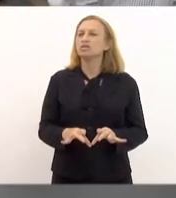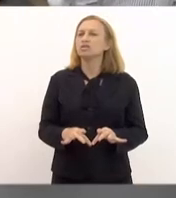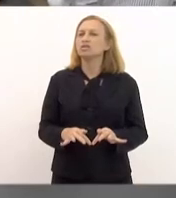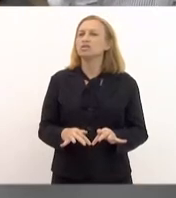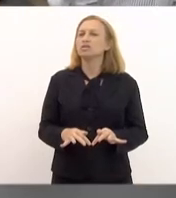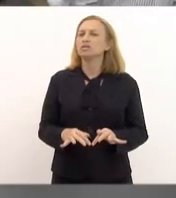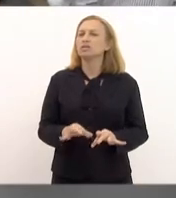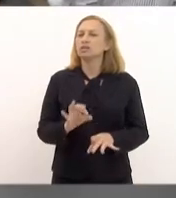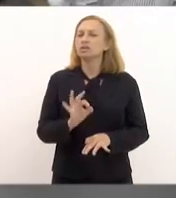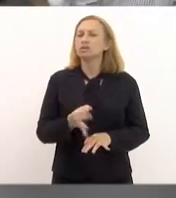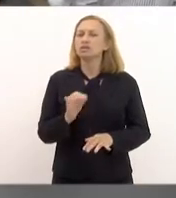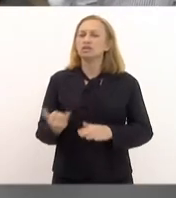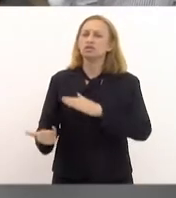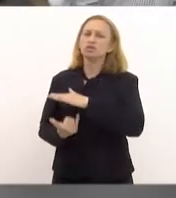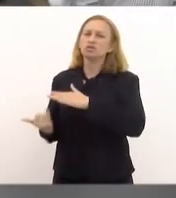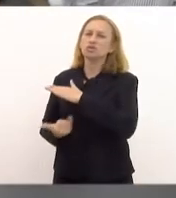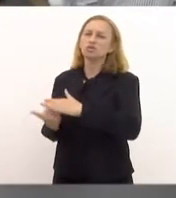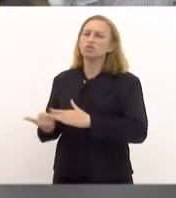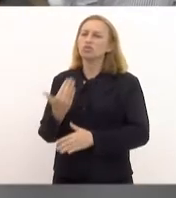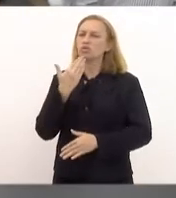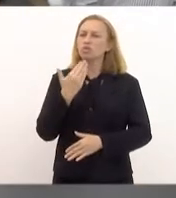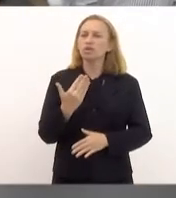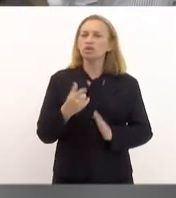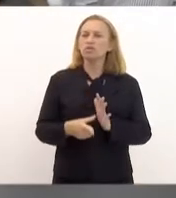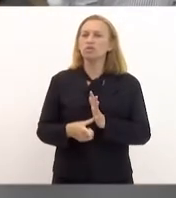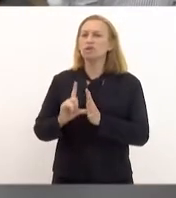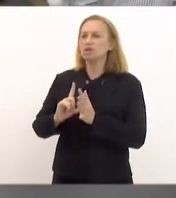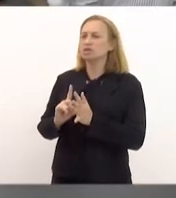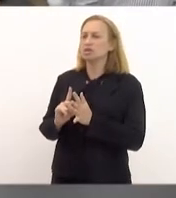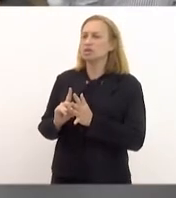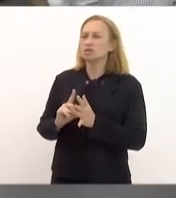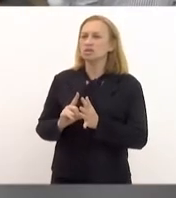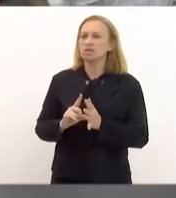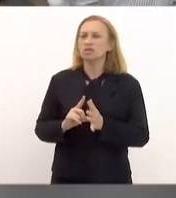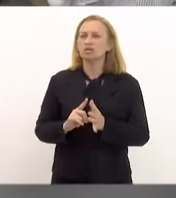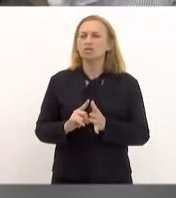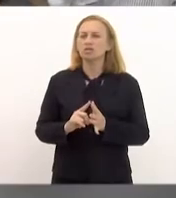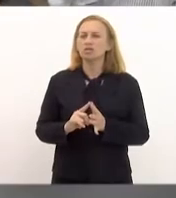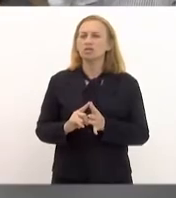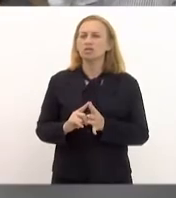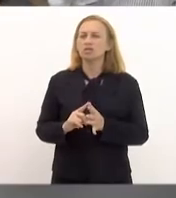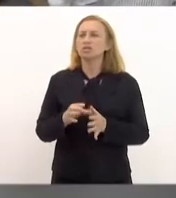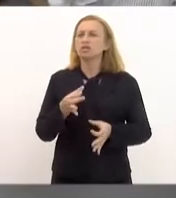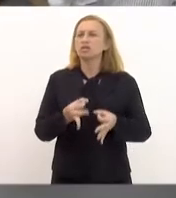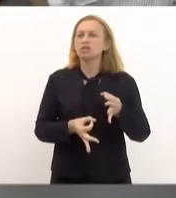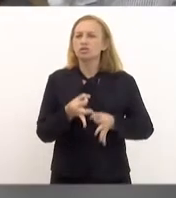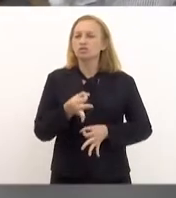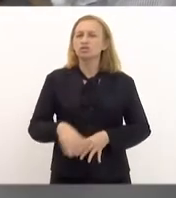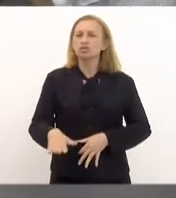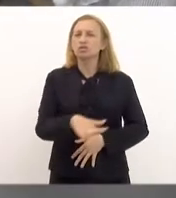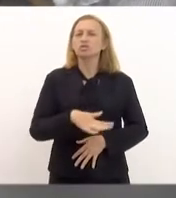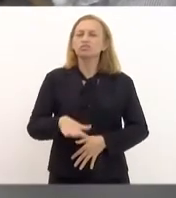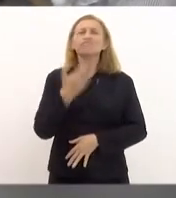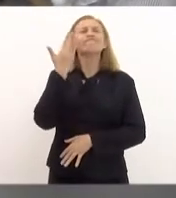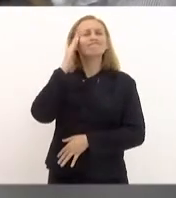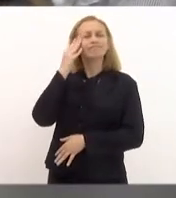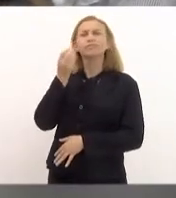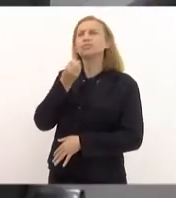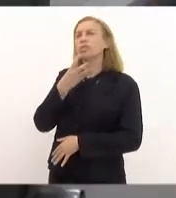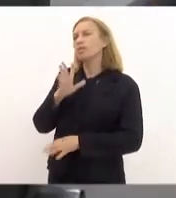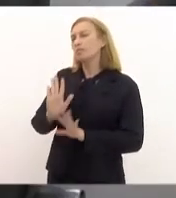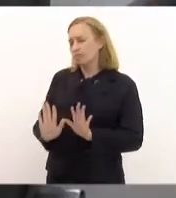realmente conforme o que foi solicitado que fosse feito para a viabilidade jurídica. É porque, eu entendo bem, assim,